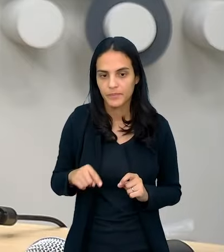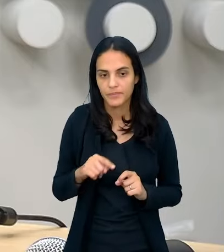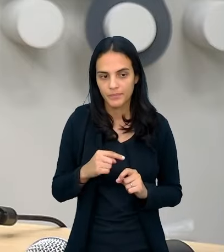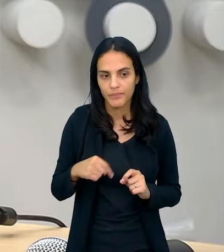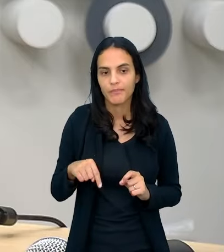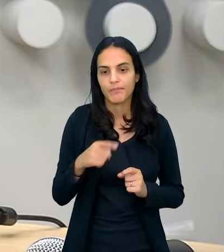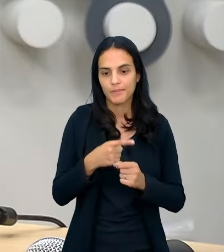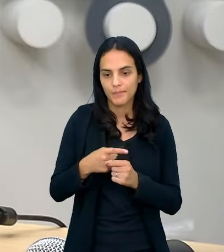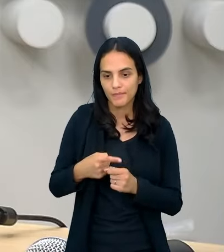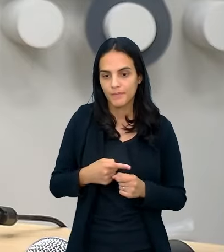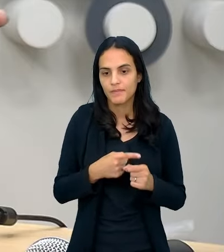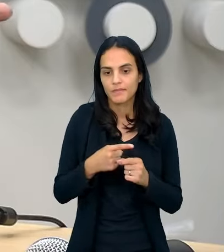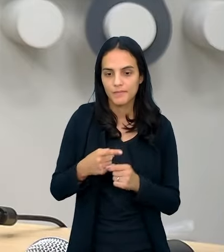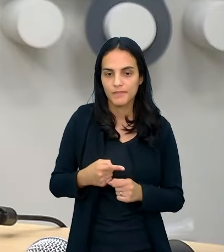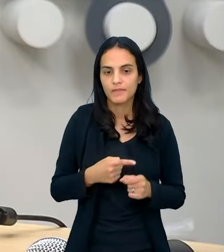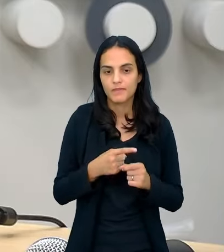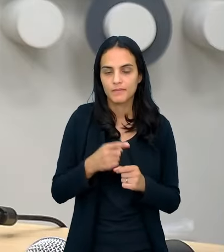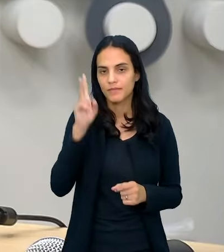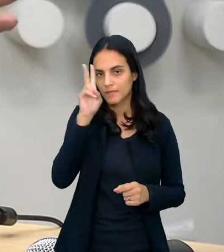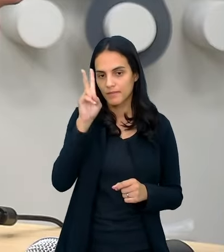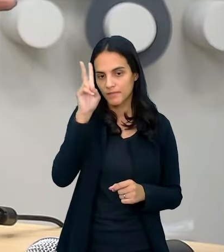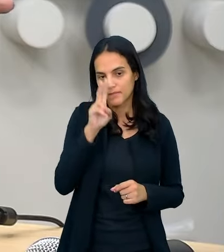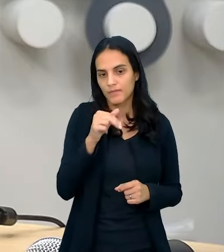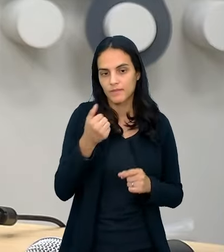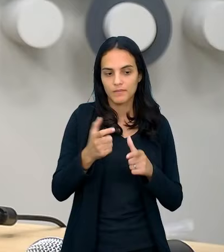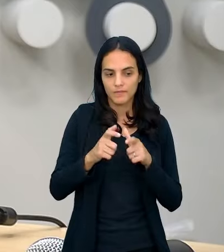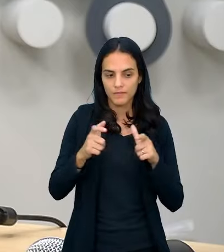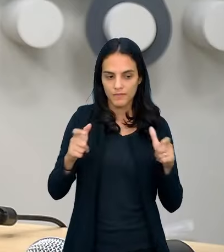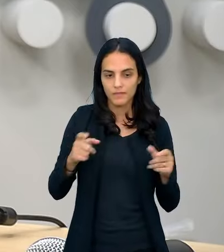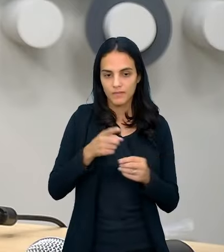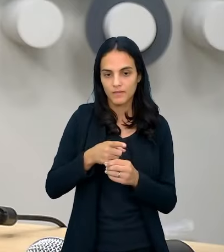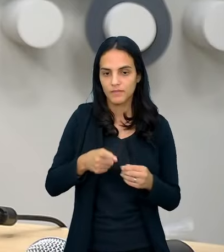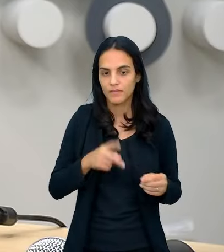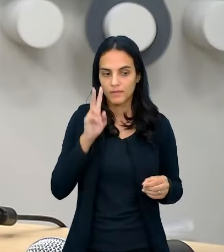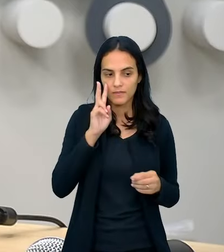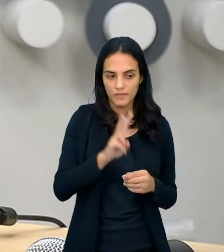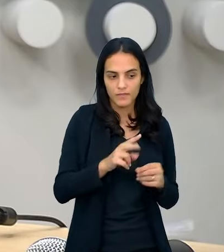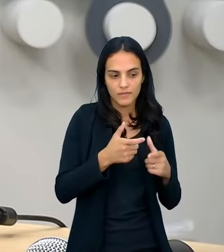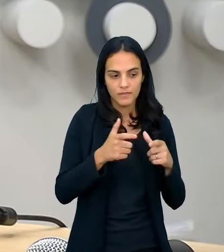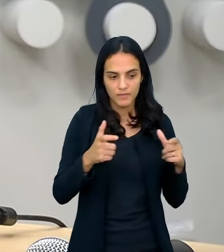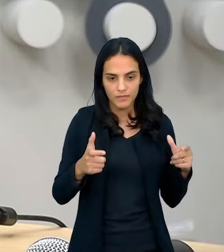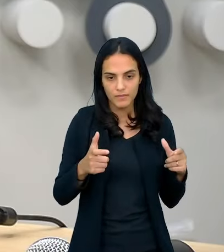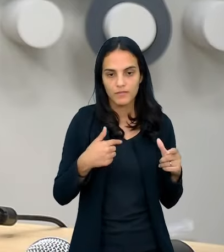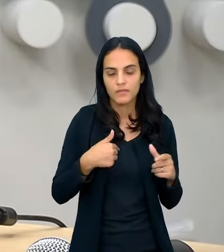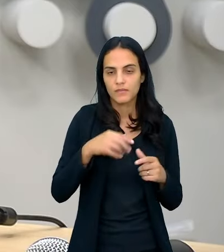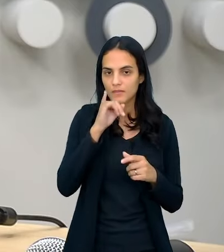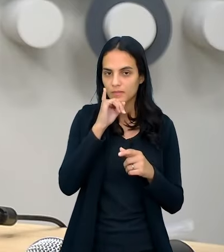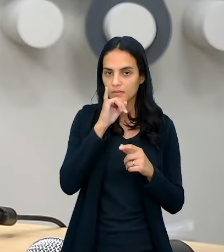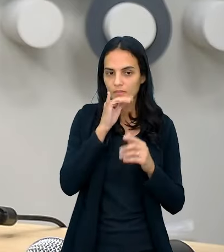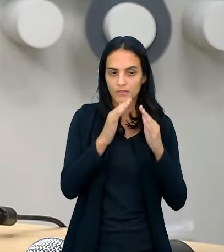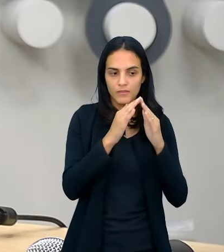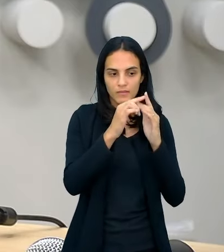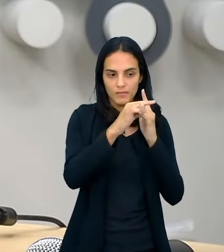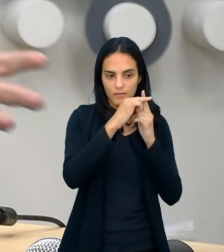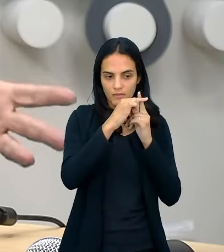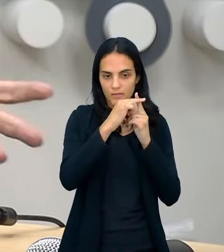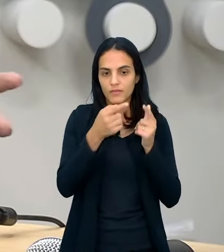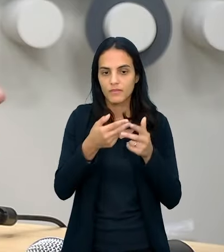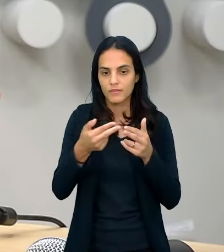nas cidades, passa por cidades históricas ou por grandes cidades, né? Então você tem aquelas grandes edificações que são igrejas. Boa